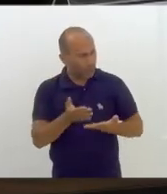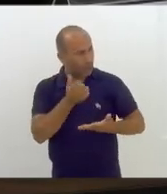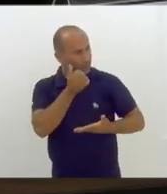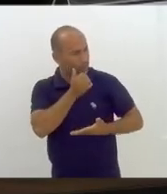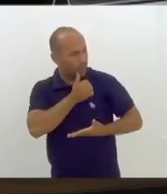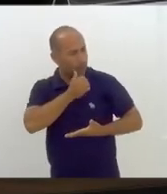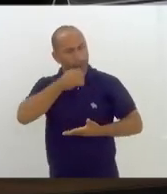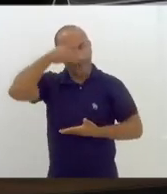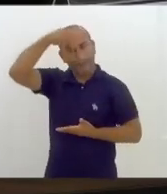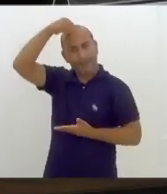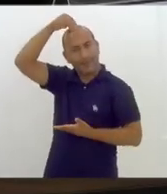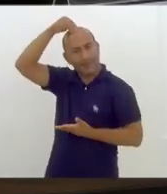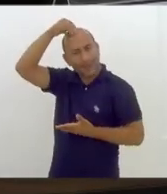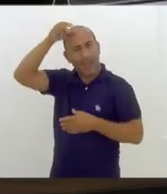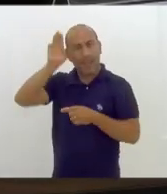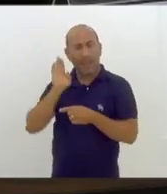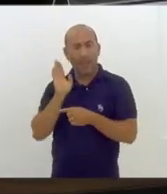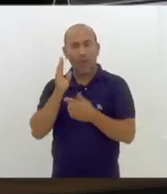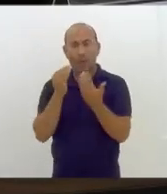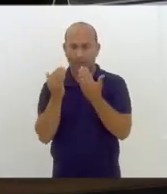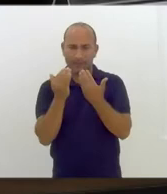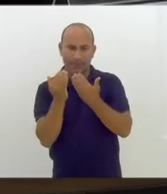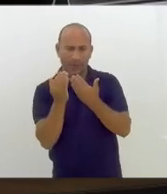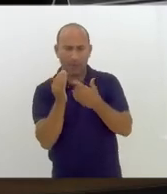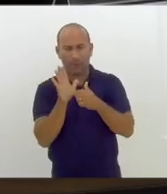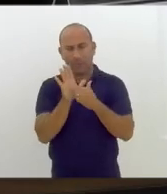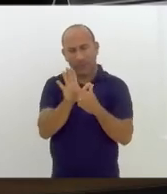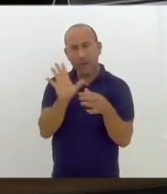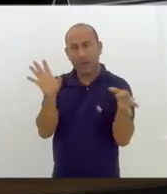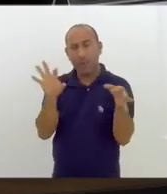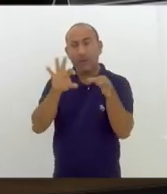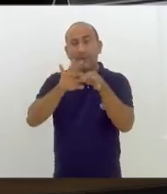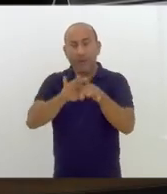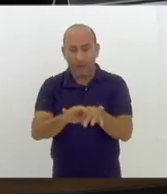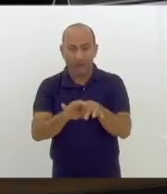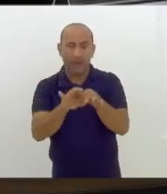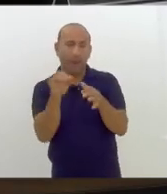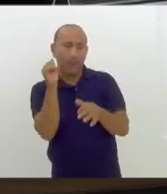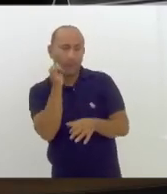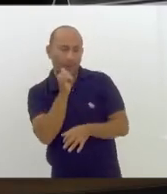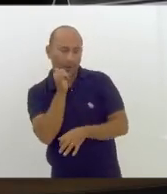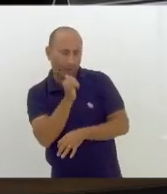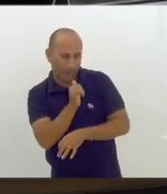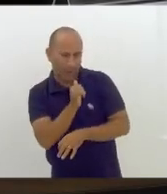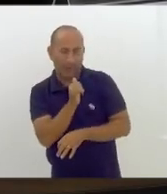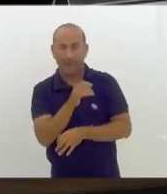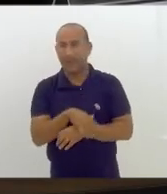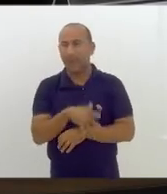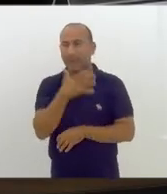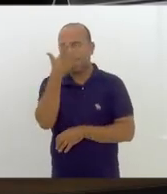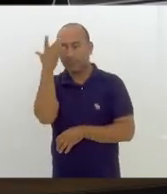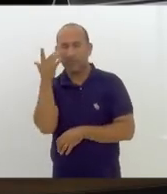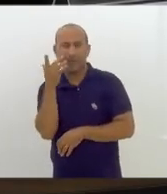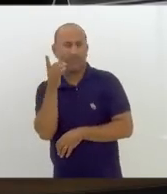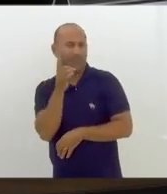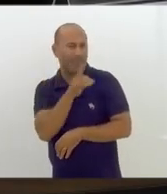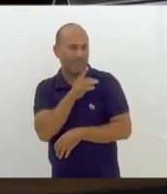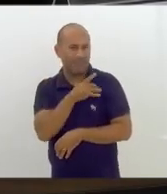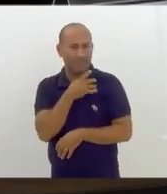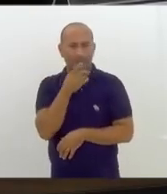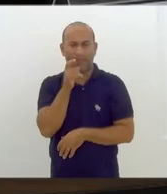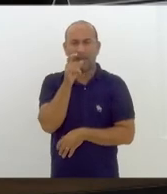para mostrar que ele é um aliado do feminismo. Feminismo, essa palavra que as pessoas temem tanto,